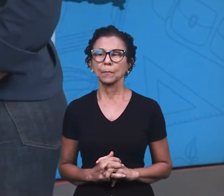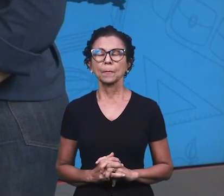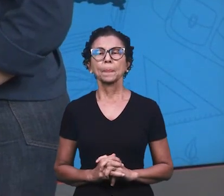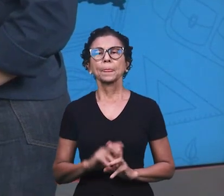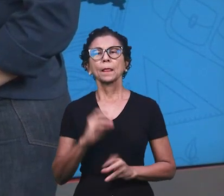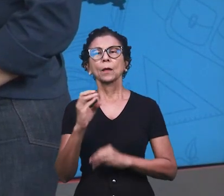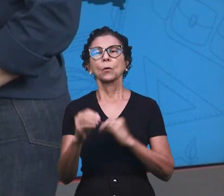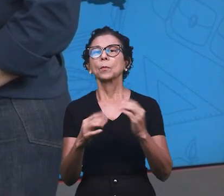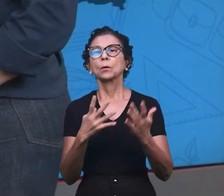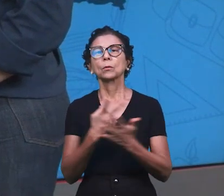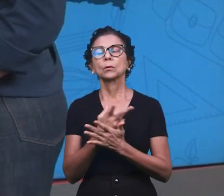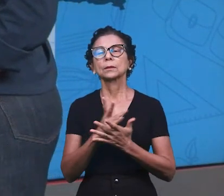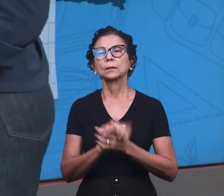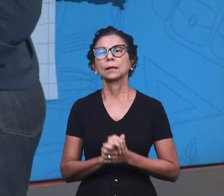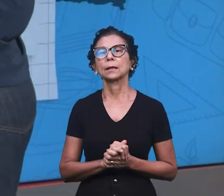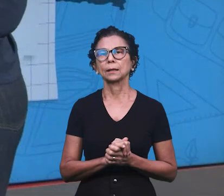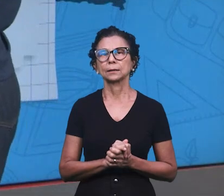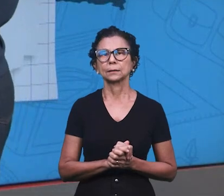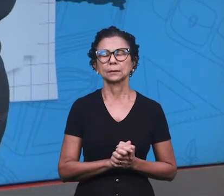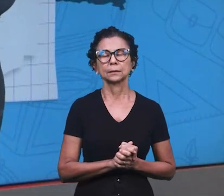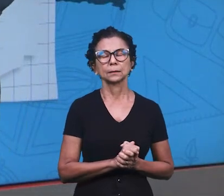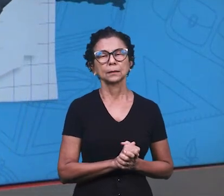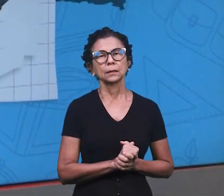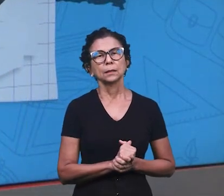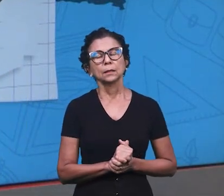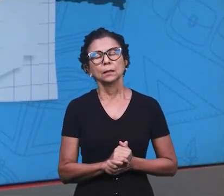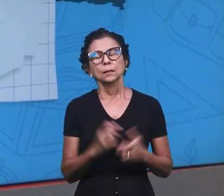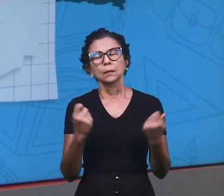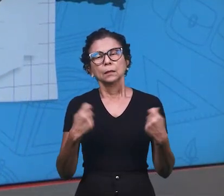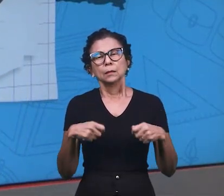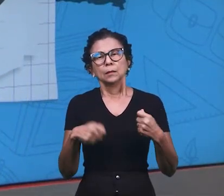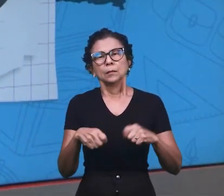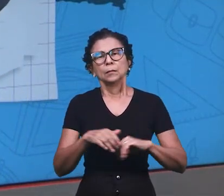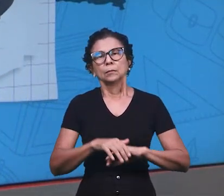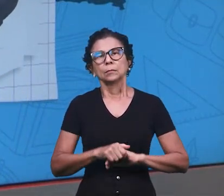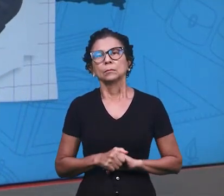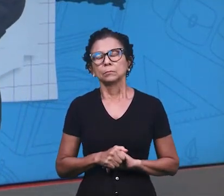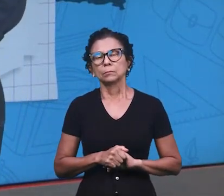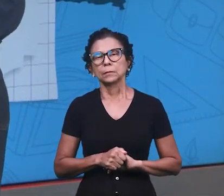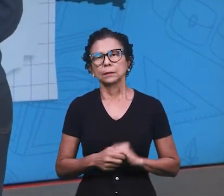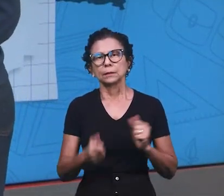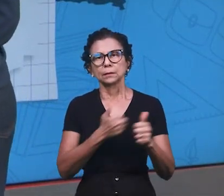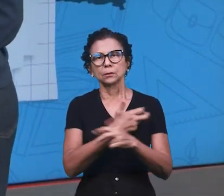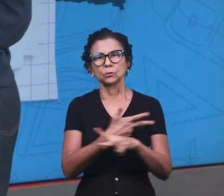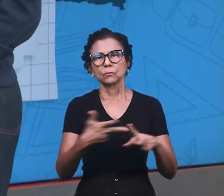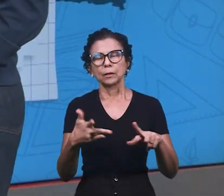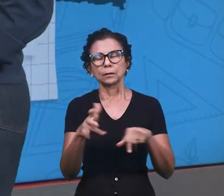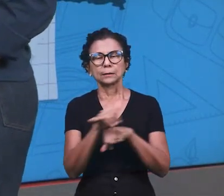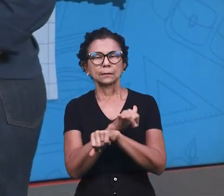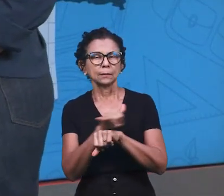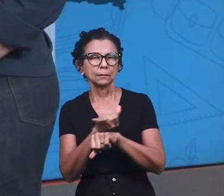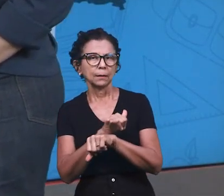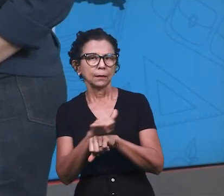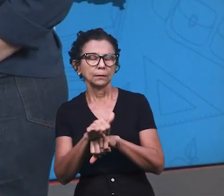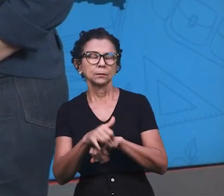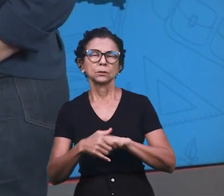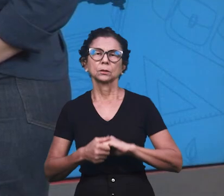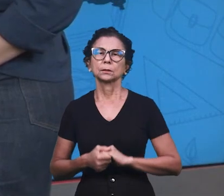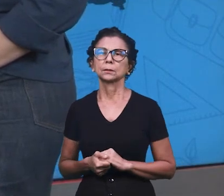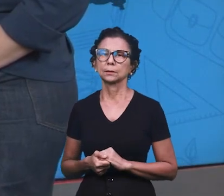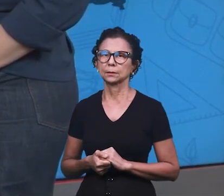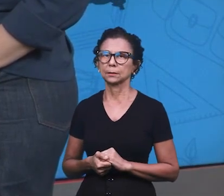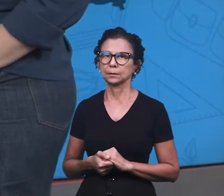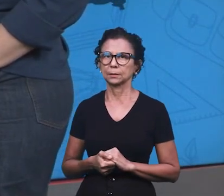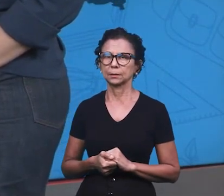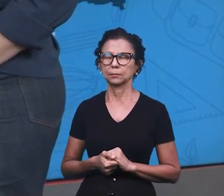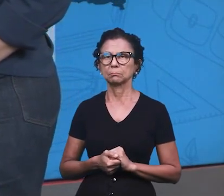feita mobilizando-se recursos coesivos, os conectivos, os operadores argumentativos, em especial